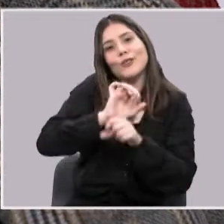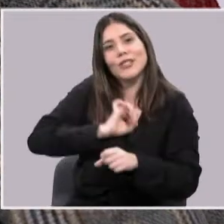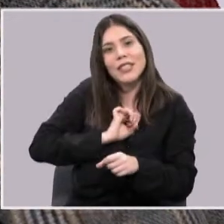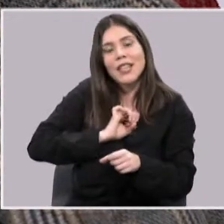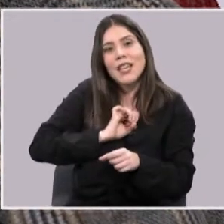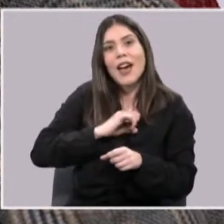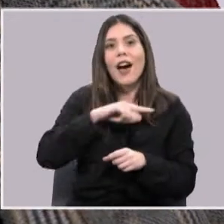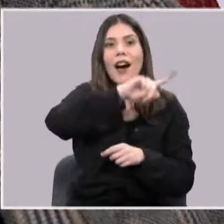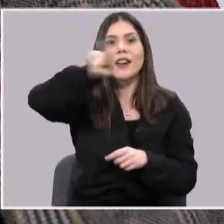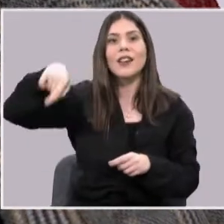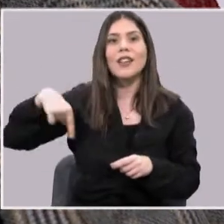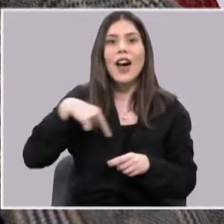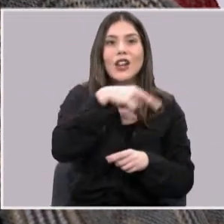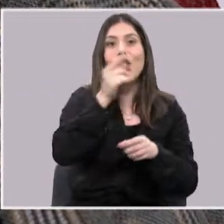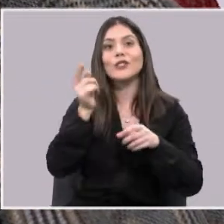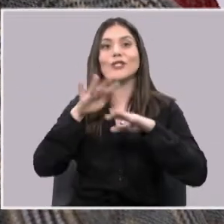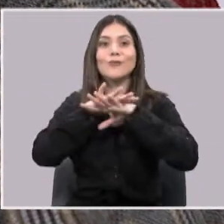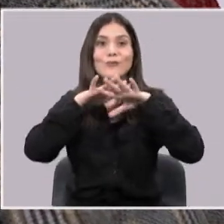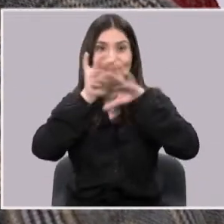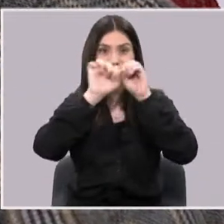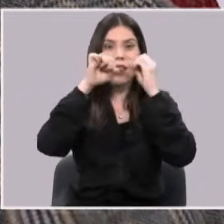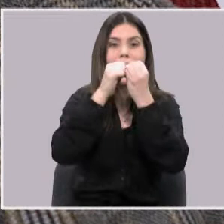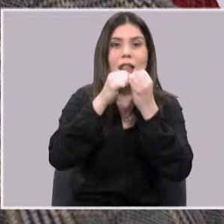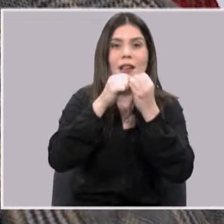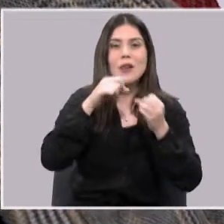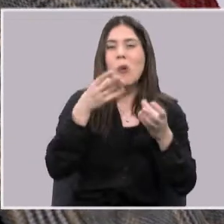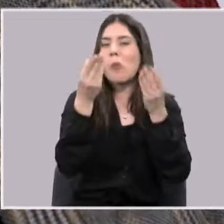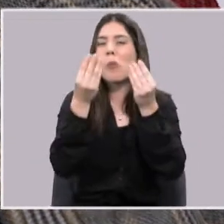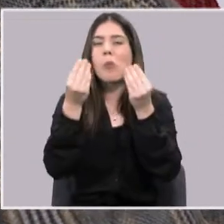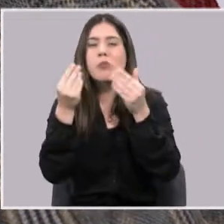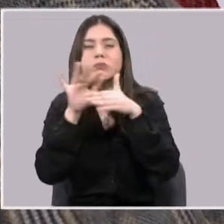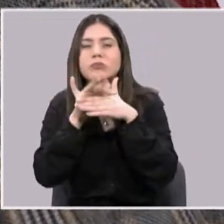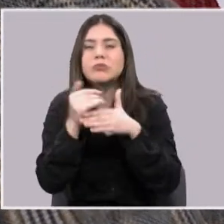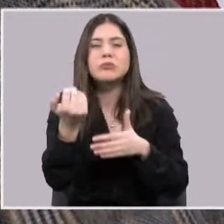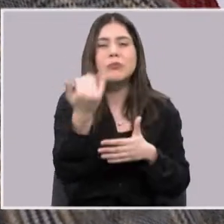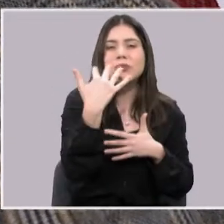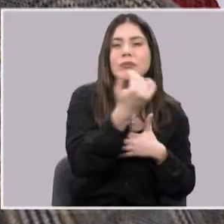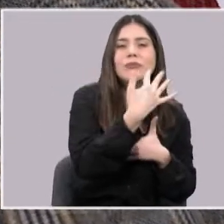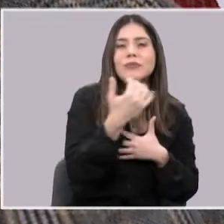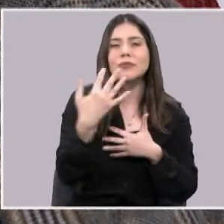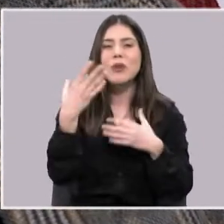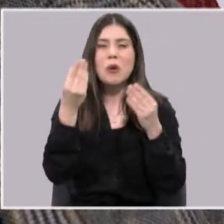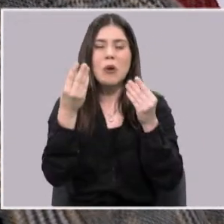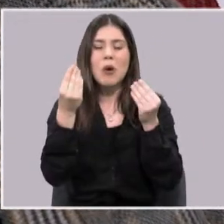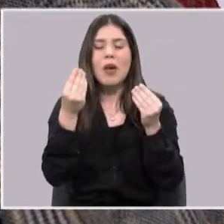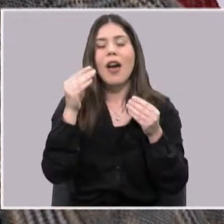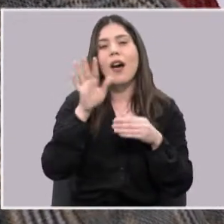ao nosso trabalho, às nossas redes sociais. Recebemos dezenas de mensagens